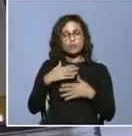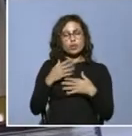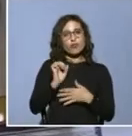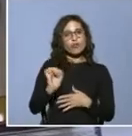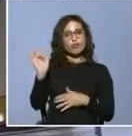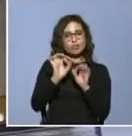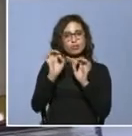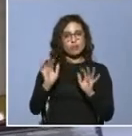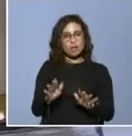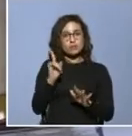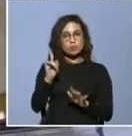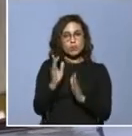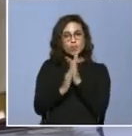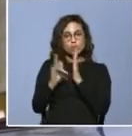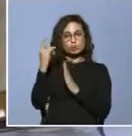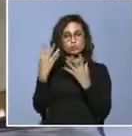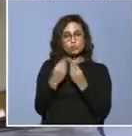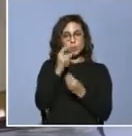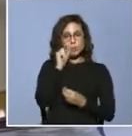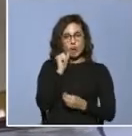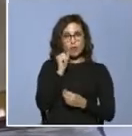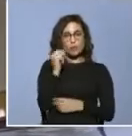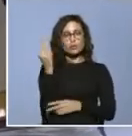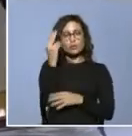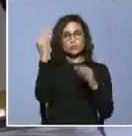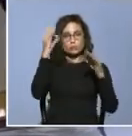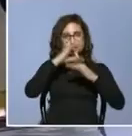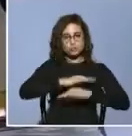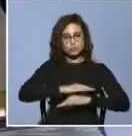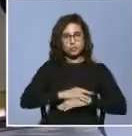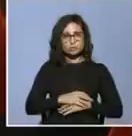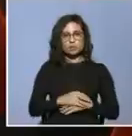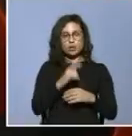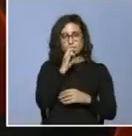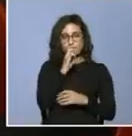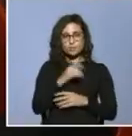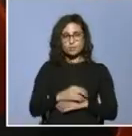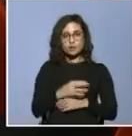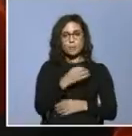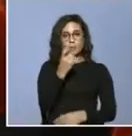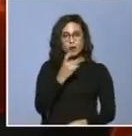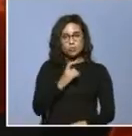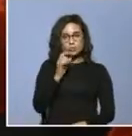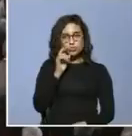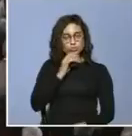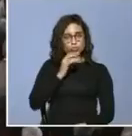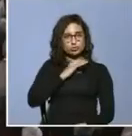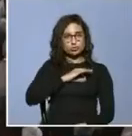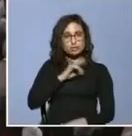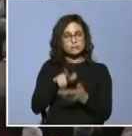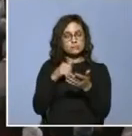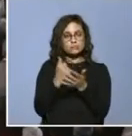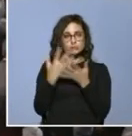Vós que sois Deus com o Pai, na unidade do Espírito Santo. Amém. Paz do Senhor esteja sempre convosco.